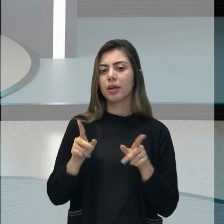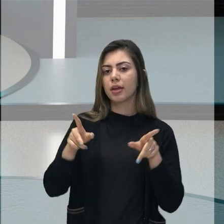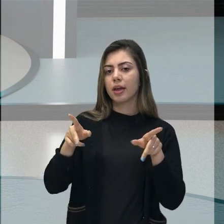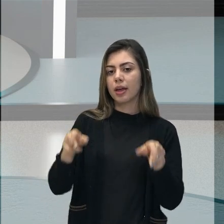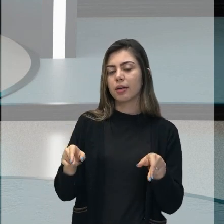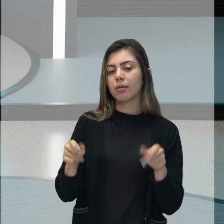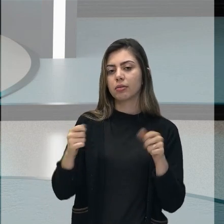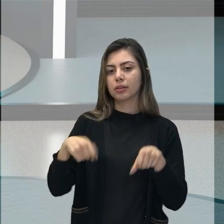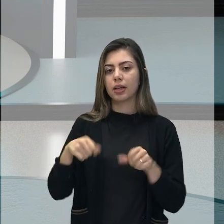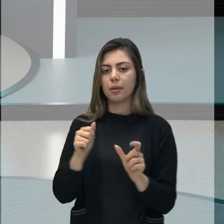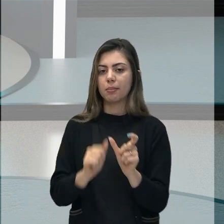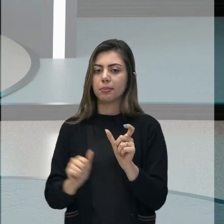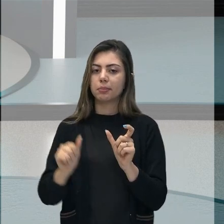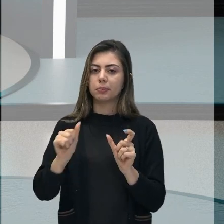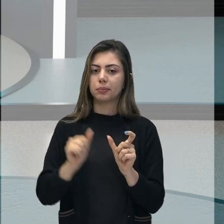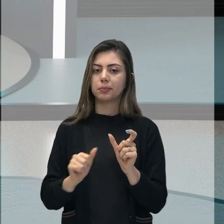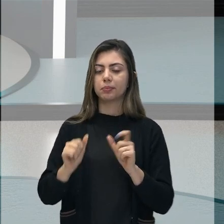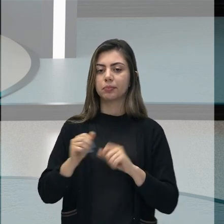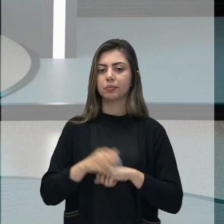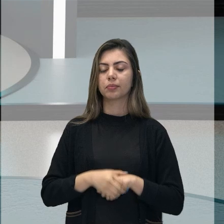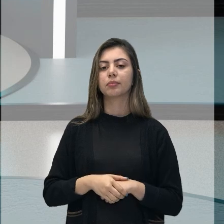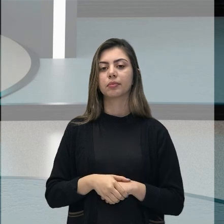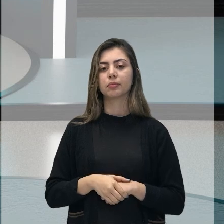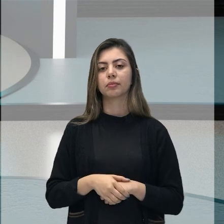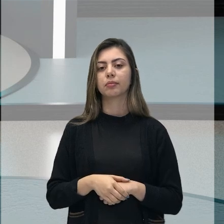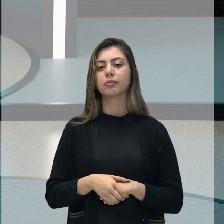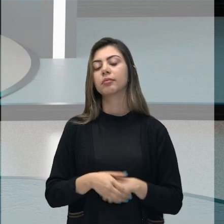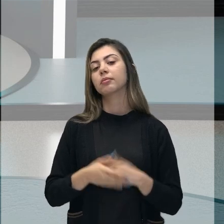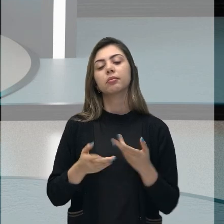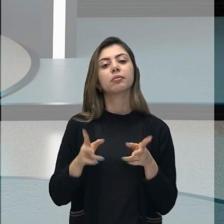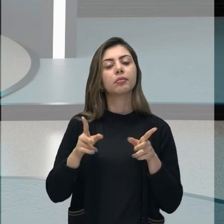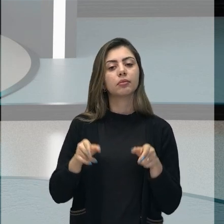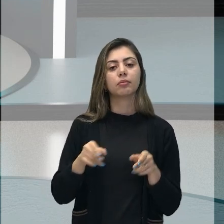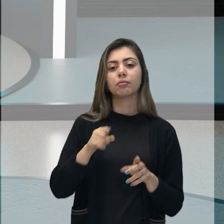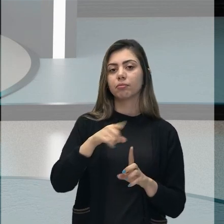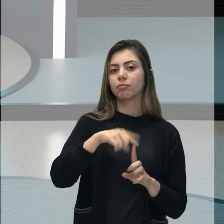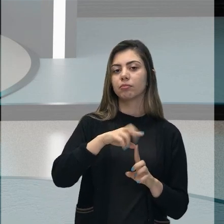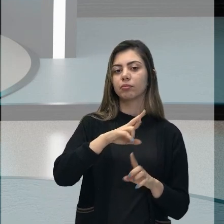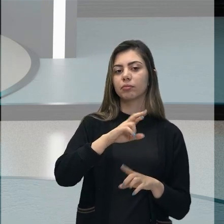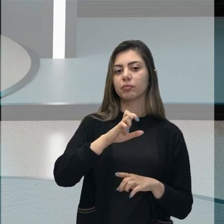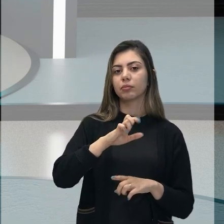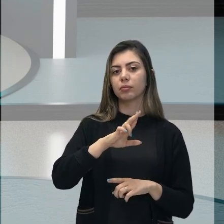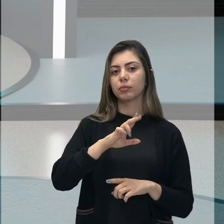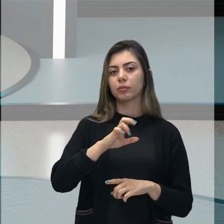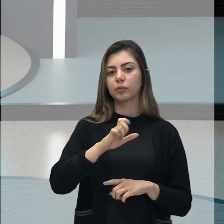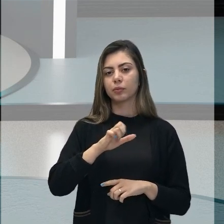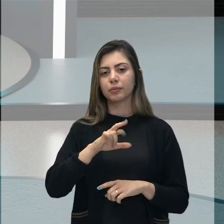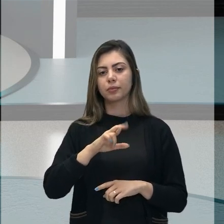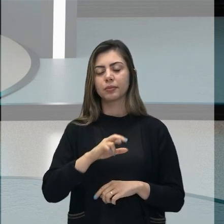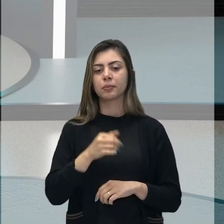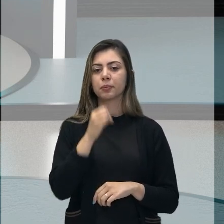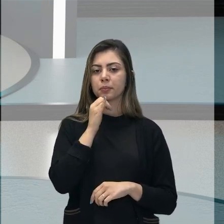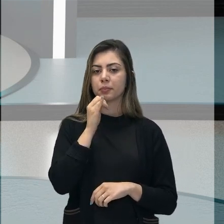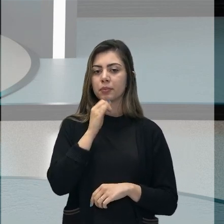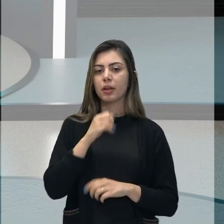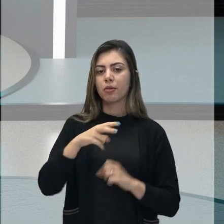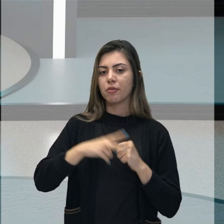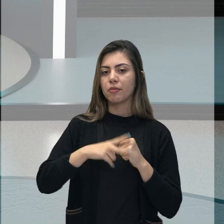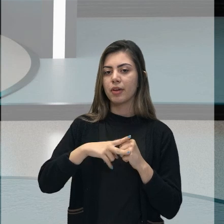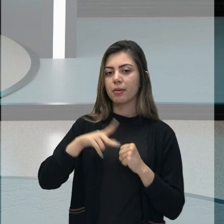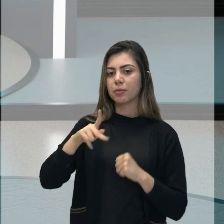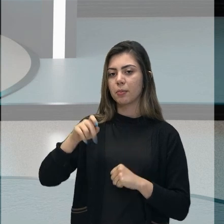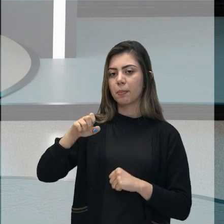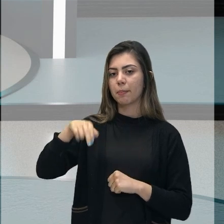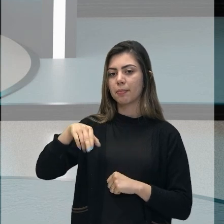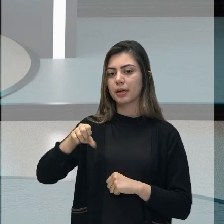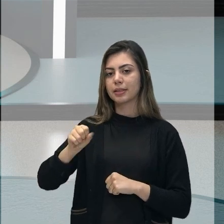forma, pessoal. Olha aqui, da mesma forma dos verbos regulares. O verbo, por exemplo, o verbo pensar. O verbo pensar ele